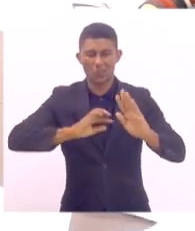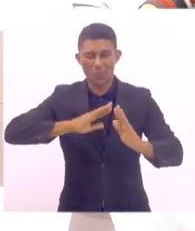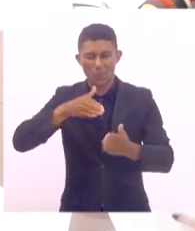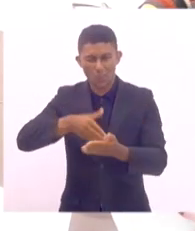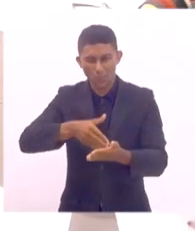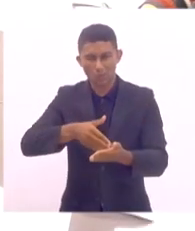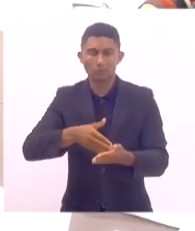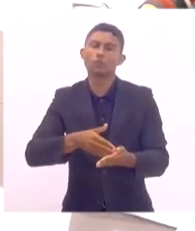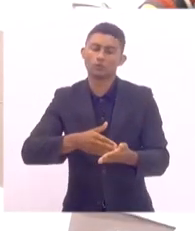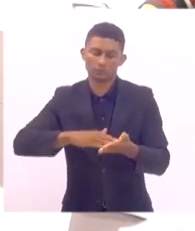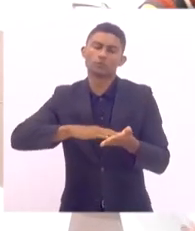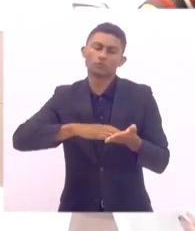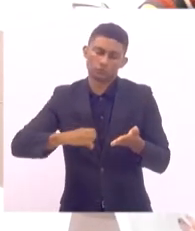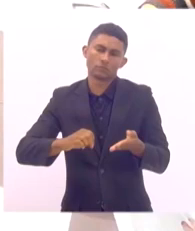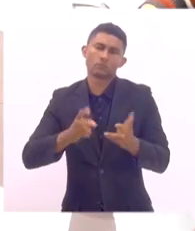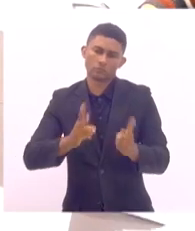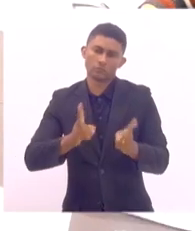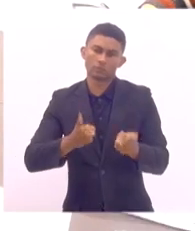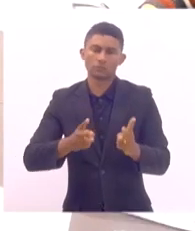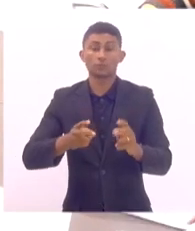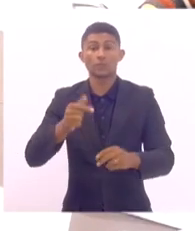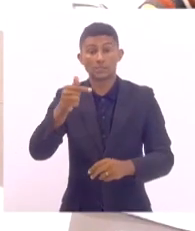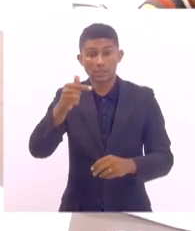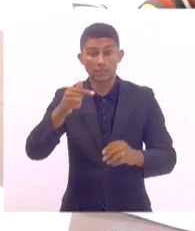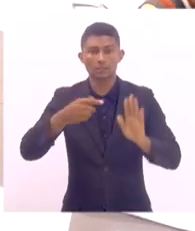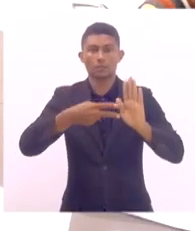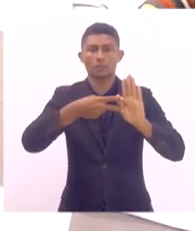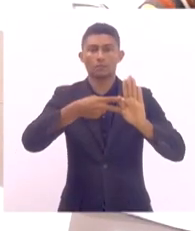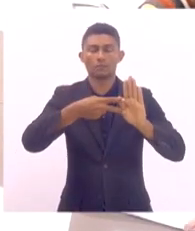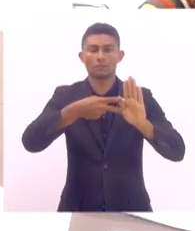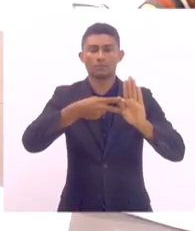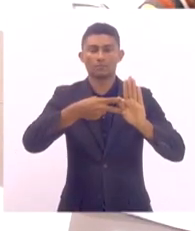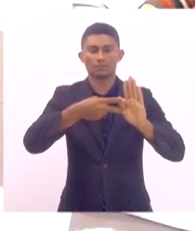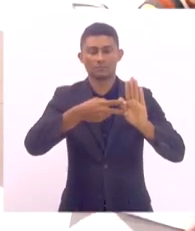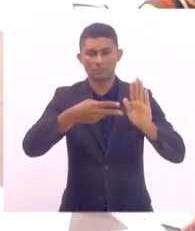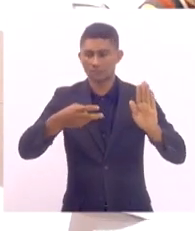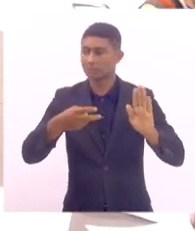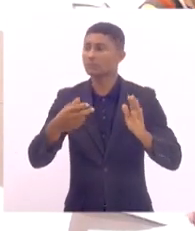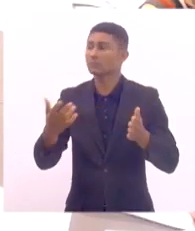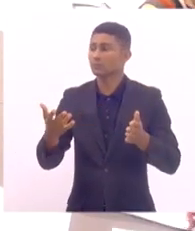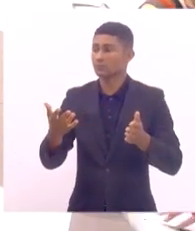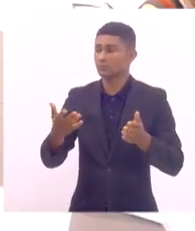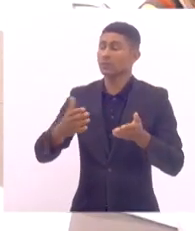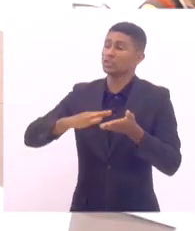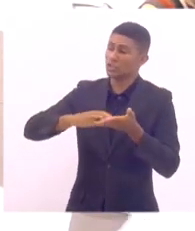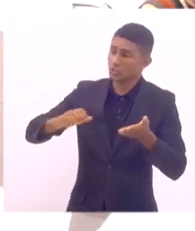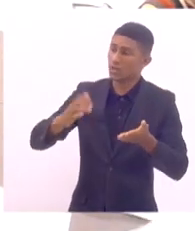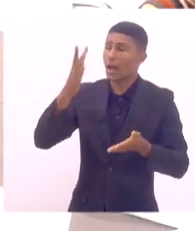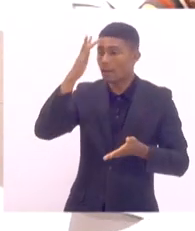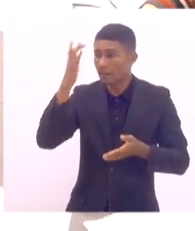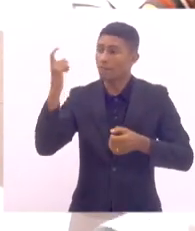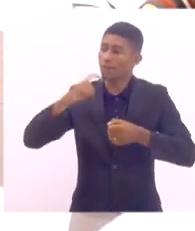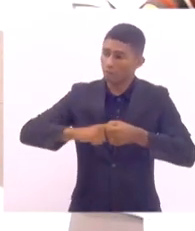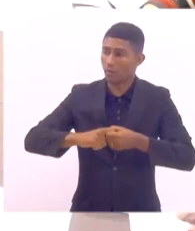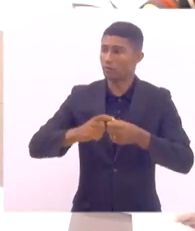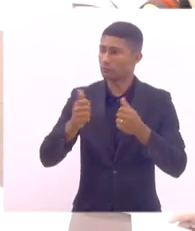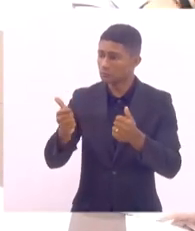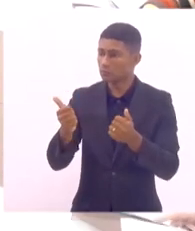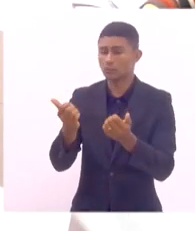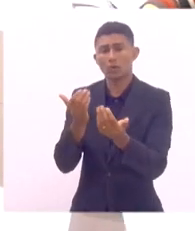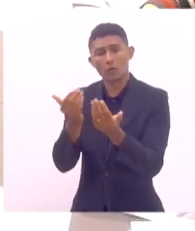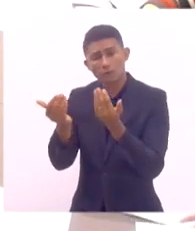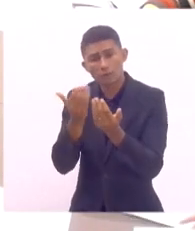artigo. Sétimo, né? Sétimo, presidente. Vai sair e vai voltar amanhã. É isso, Mink, sétimo. É, né? Então, acordo. Eu vou conversar aqui. Eu